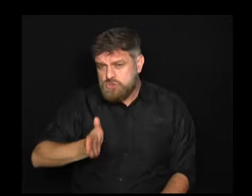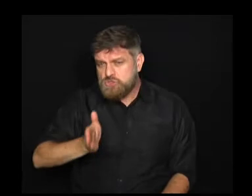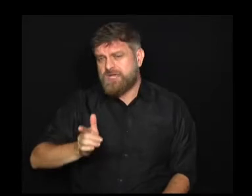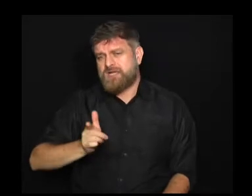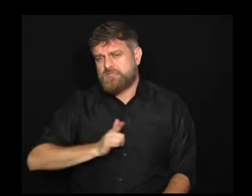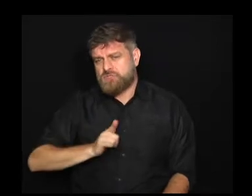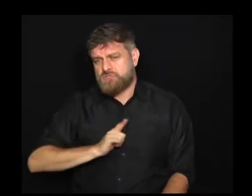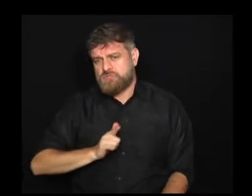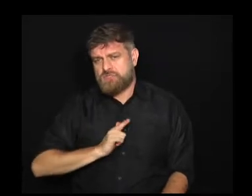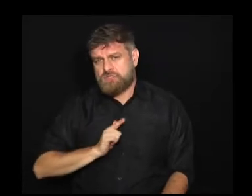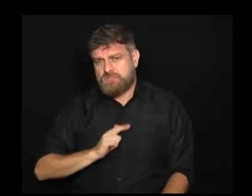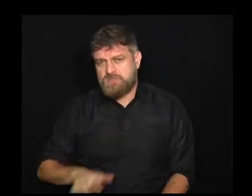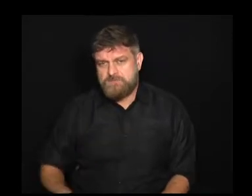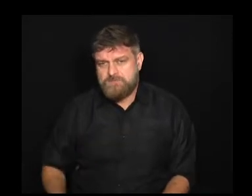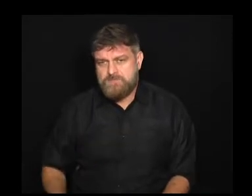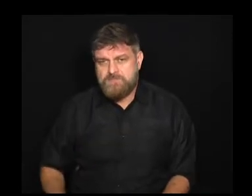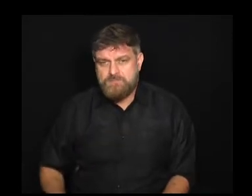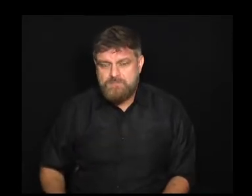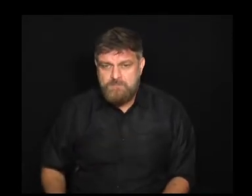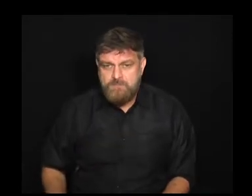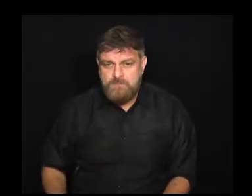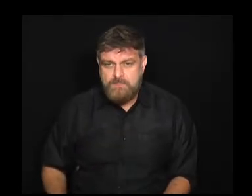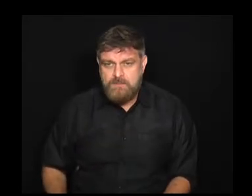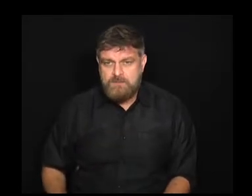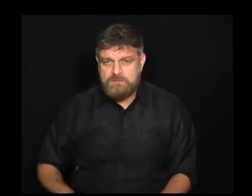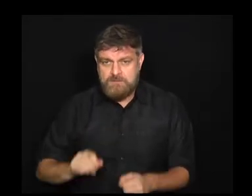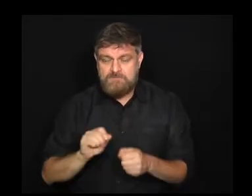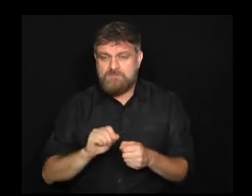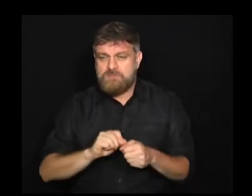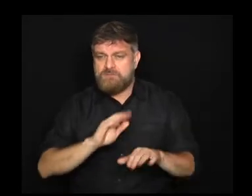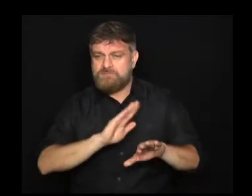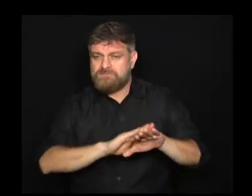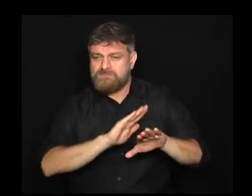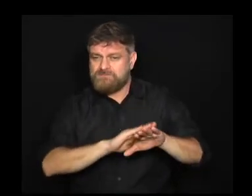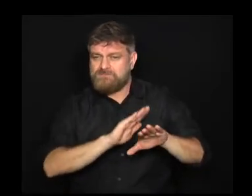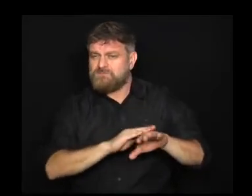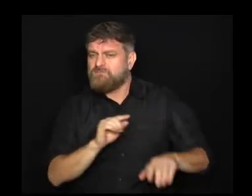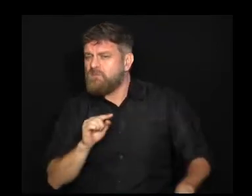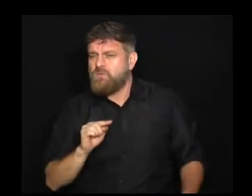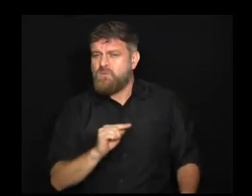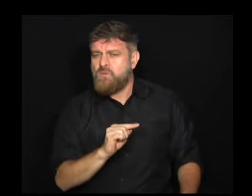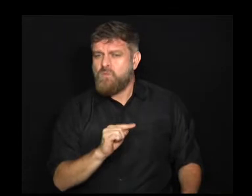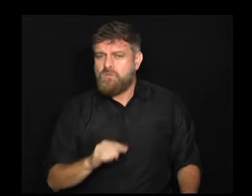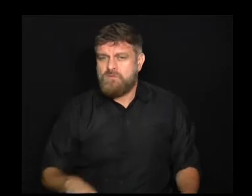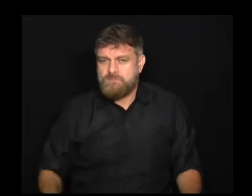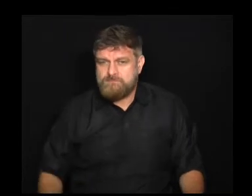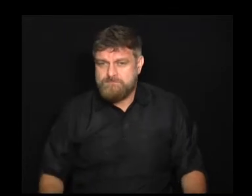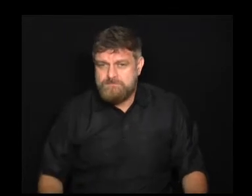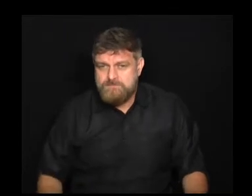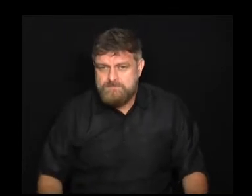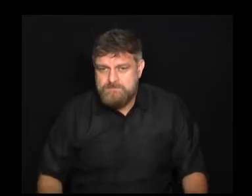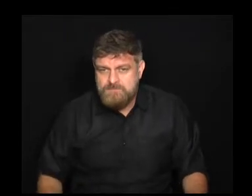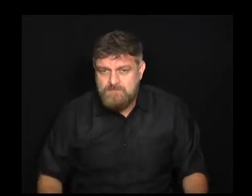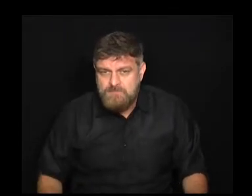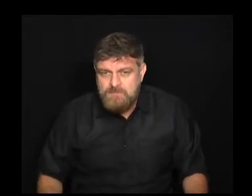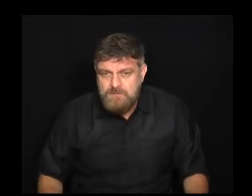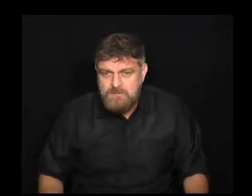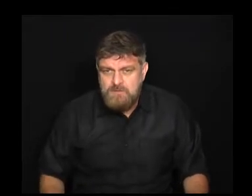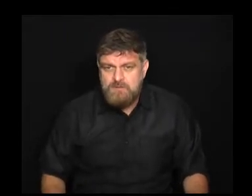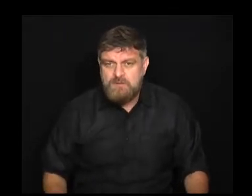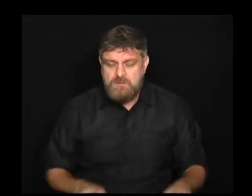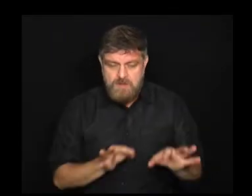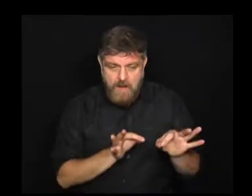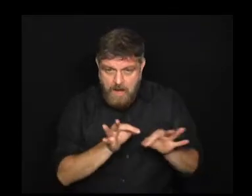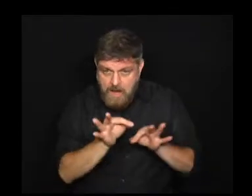teve um plano de contingência. Eles fizeram uma bela de uma reorganizada do